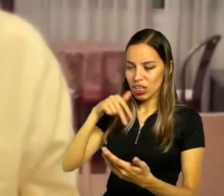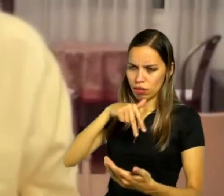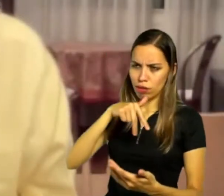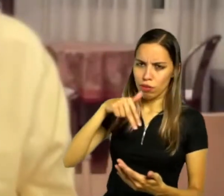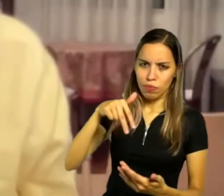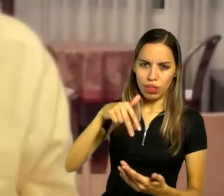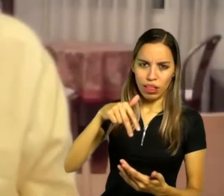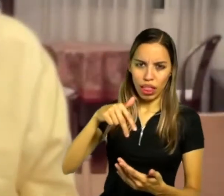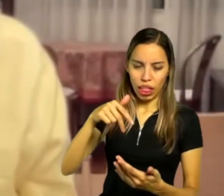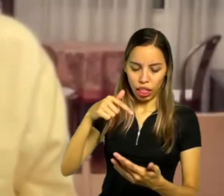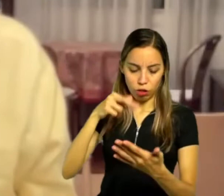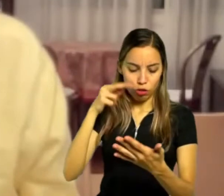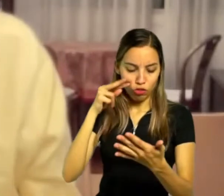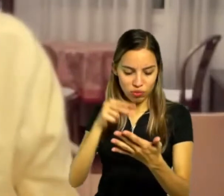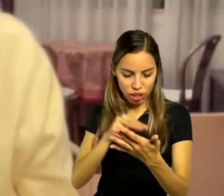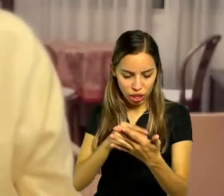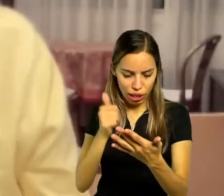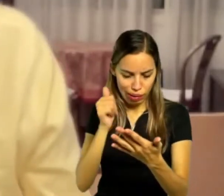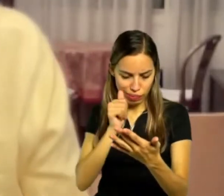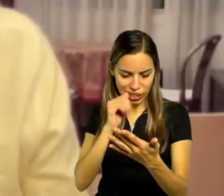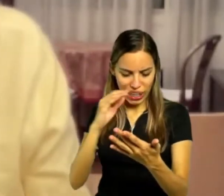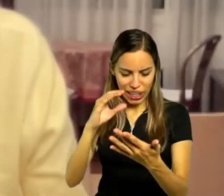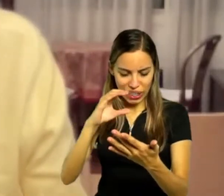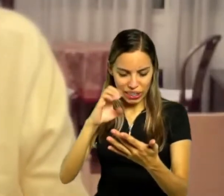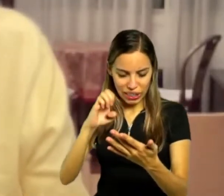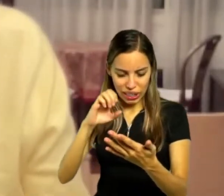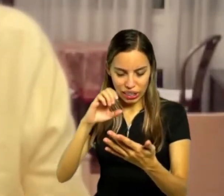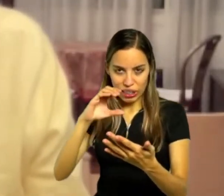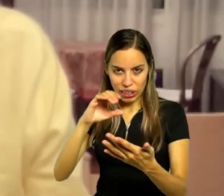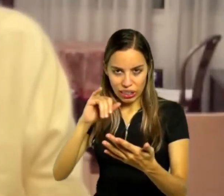imagem da Ceci muito clara, né? E